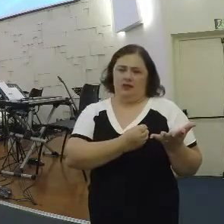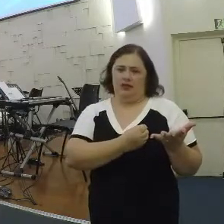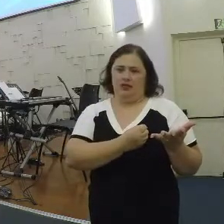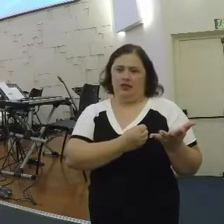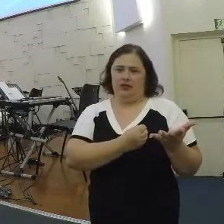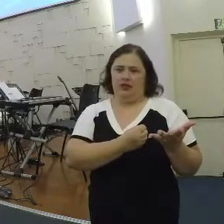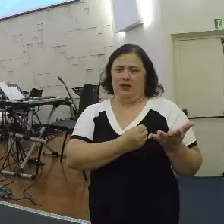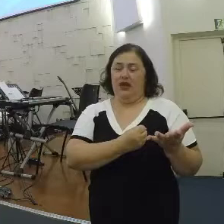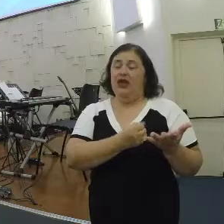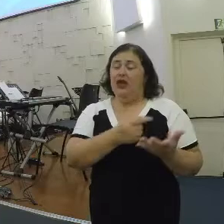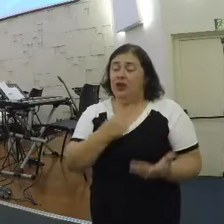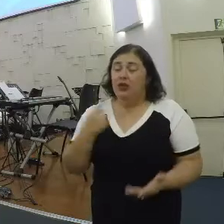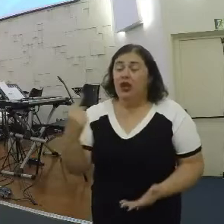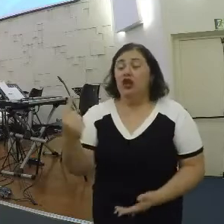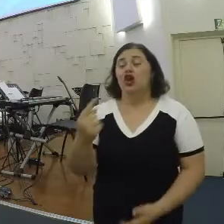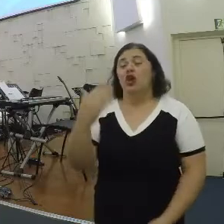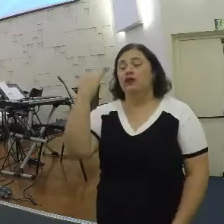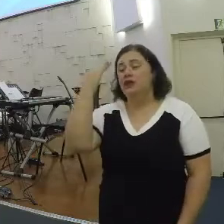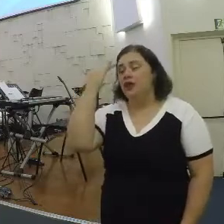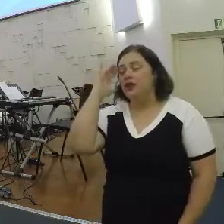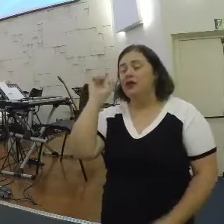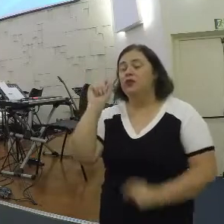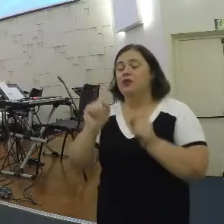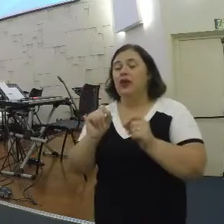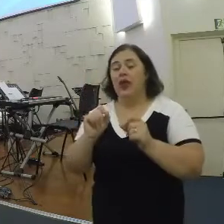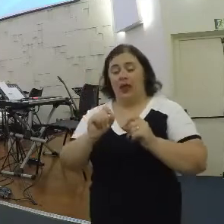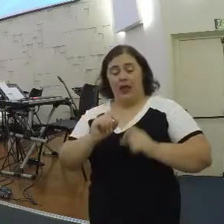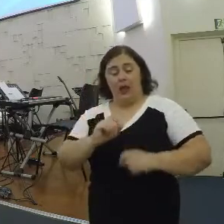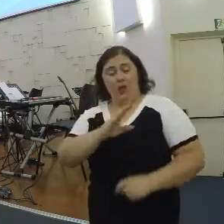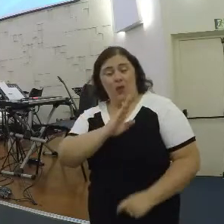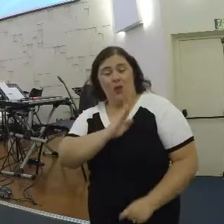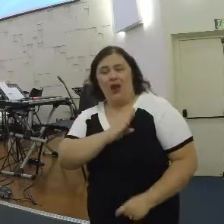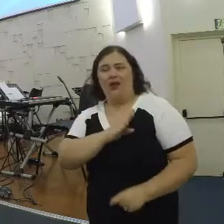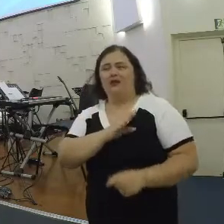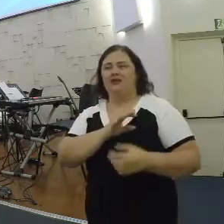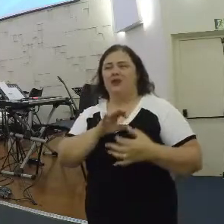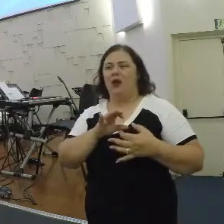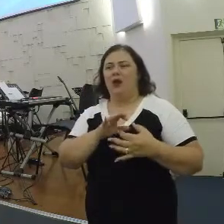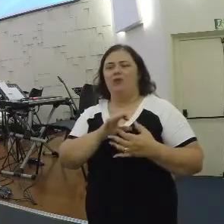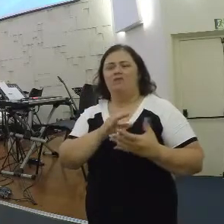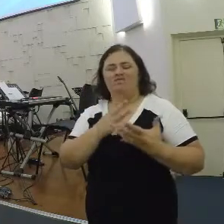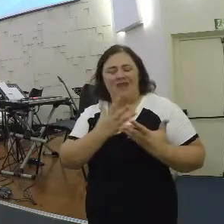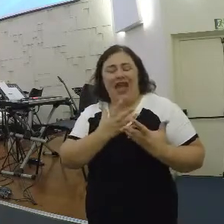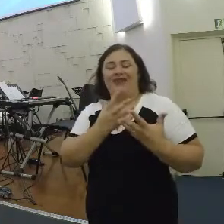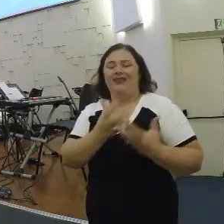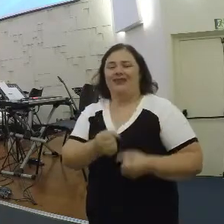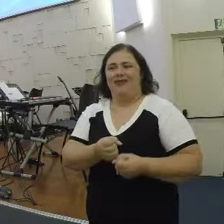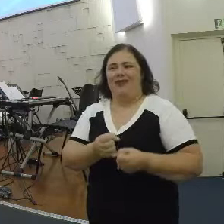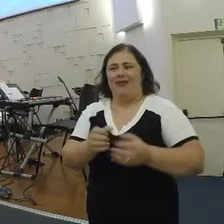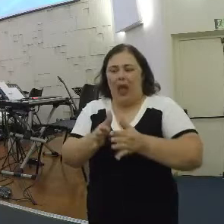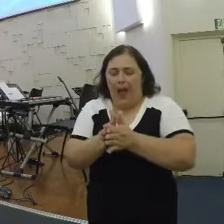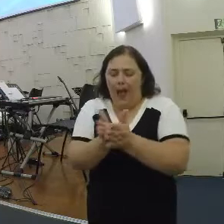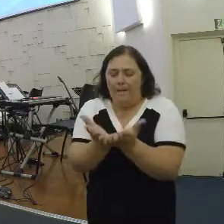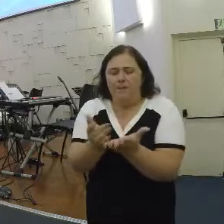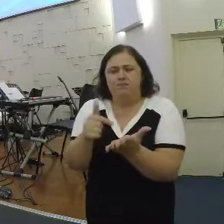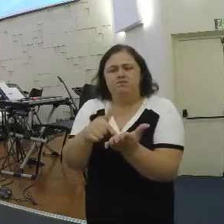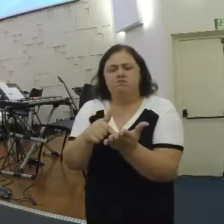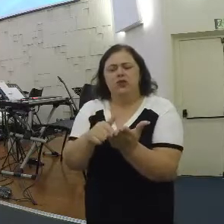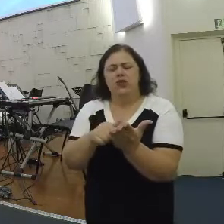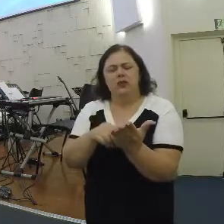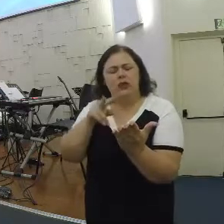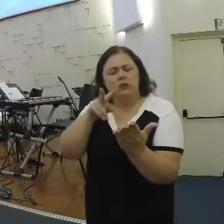Quem ouve de bom e reto coração e retém a palavra, ama a palavra, submete-se à palavra, e a palavra então